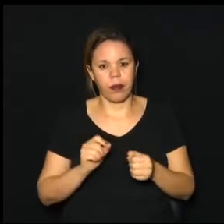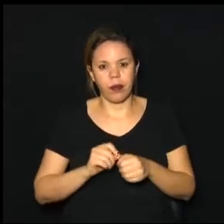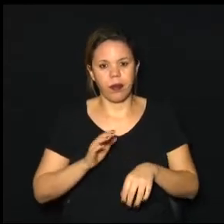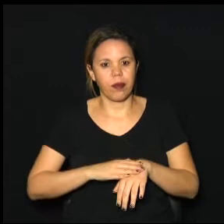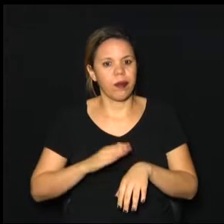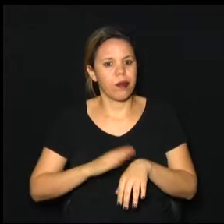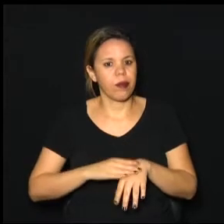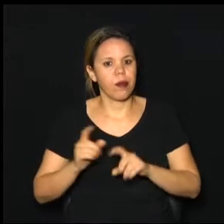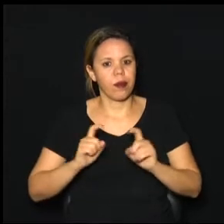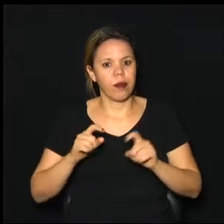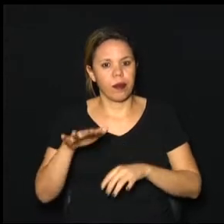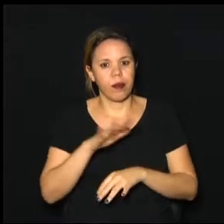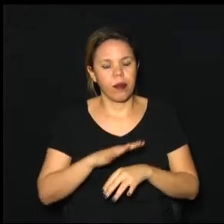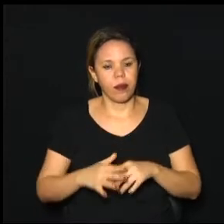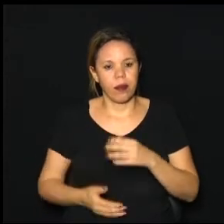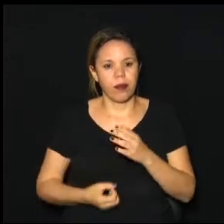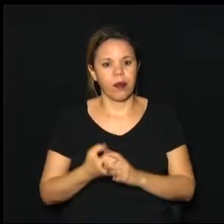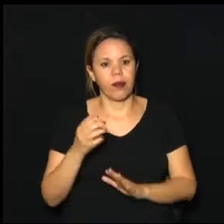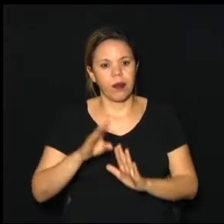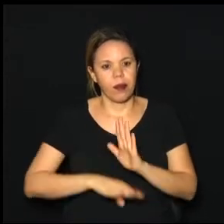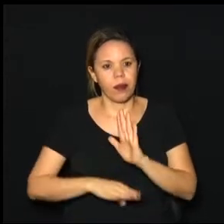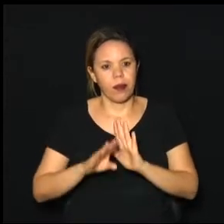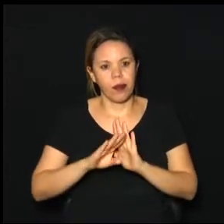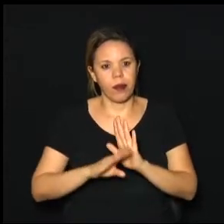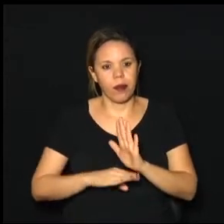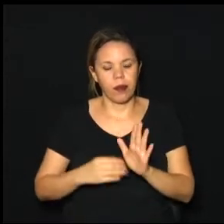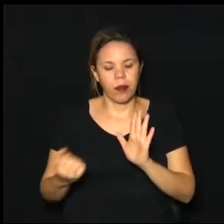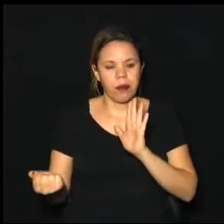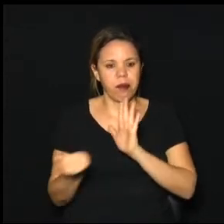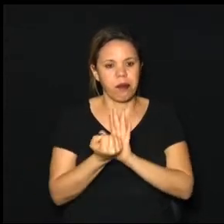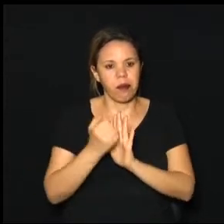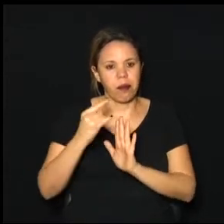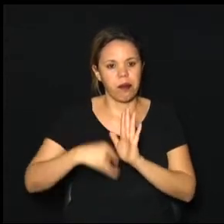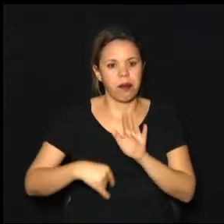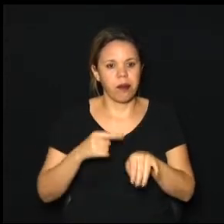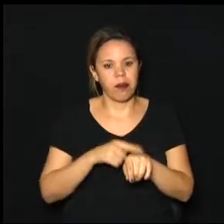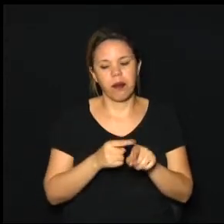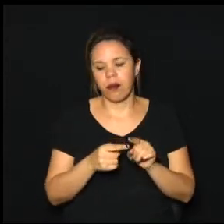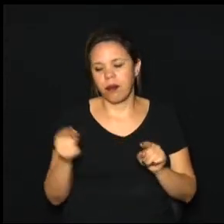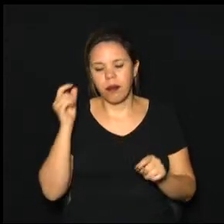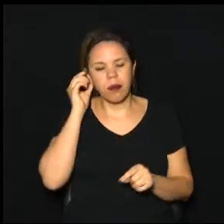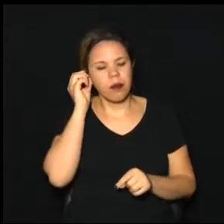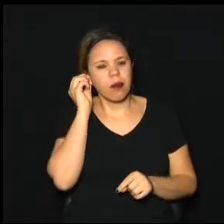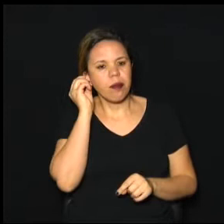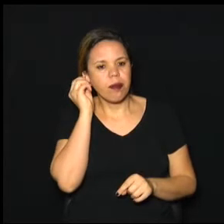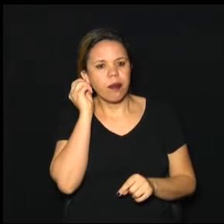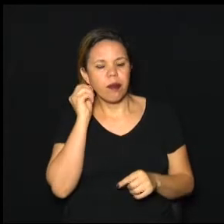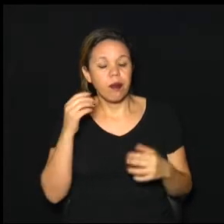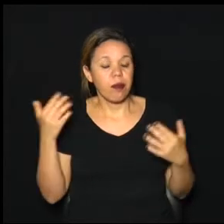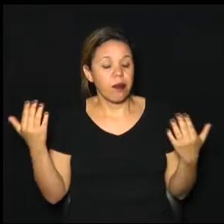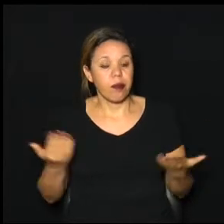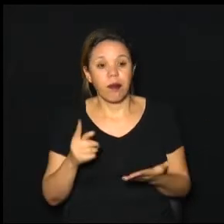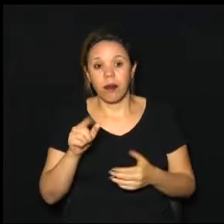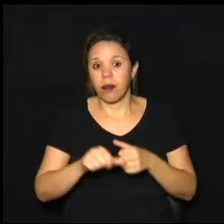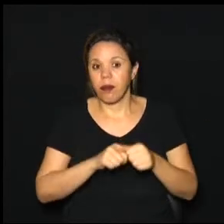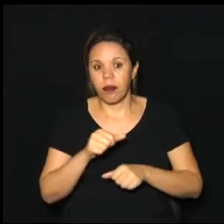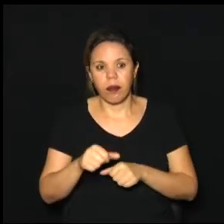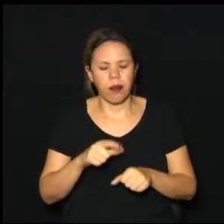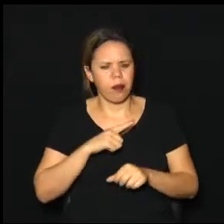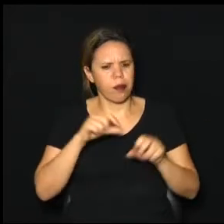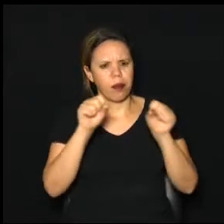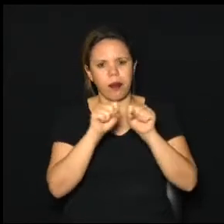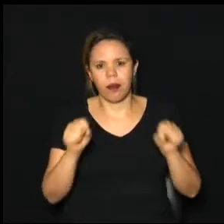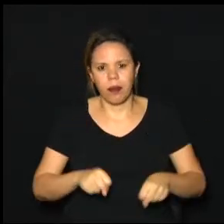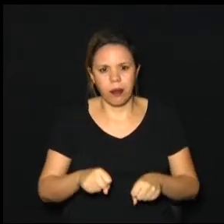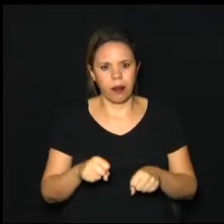a convenção, sai lá uma ata, essa ata é levada a registro, tem prazo, etc. e tal. Então agora isso vai mudar, tem lá um